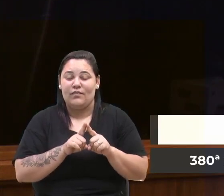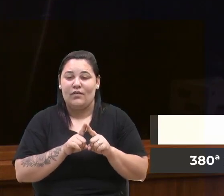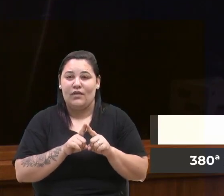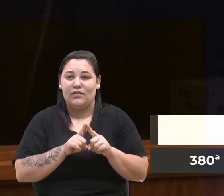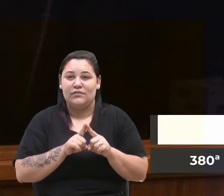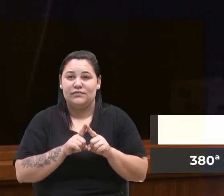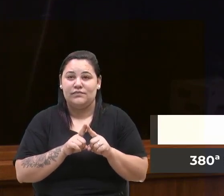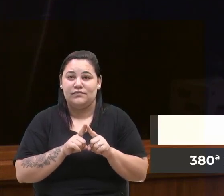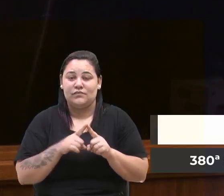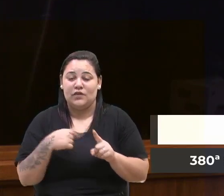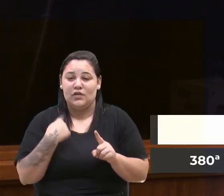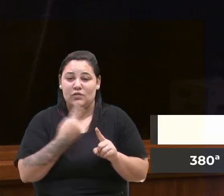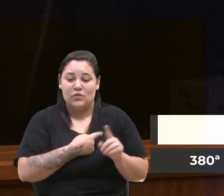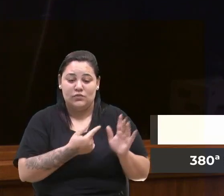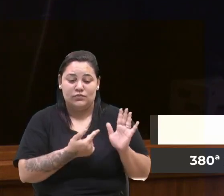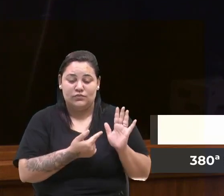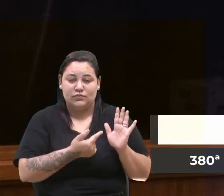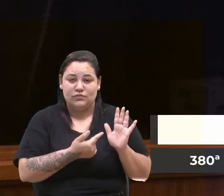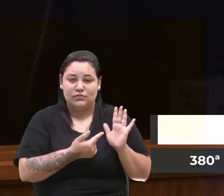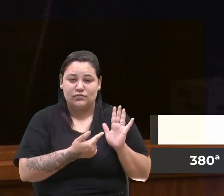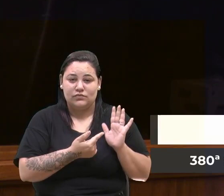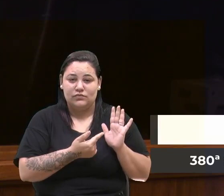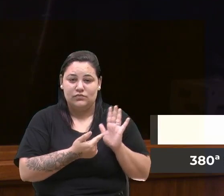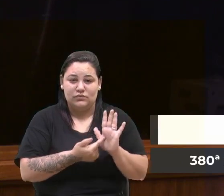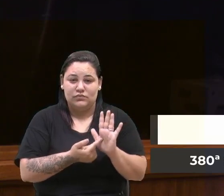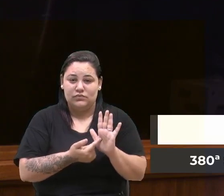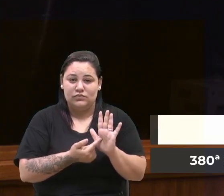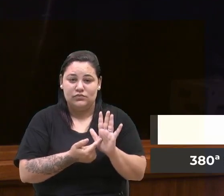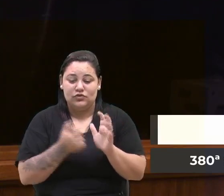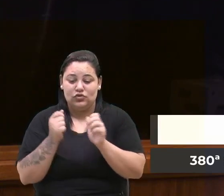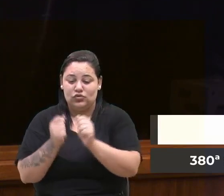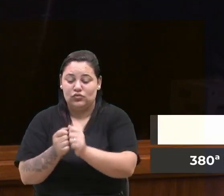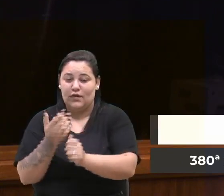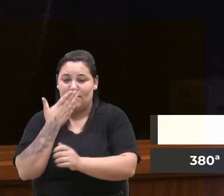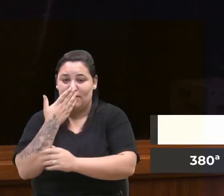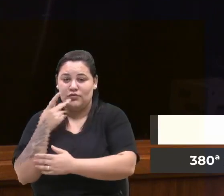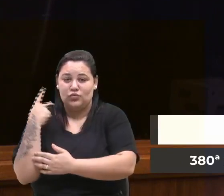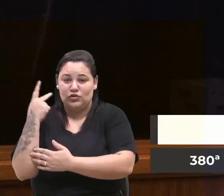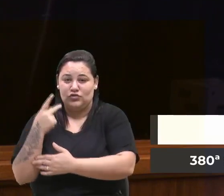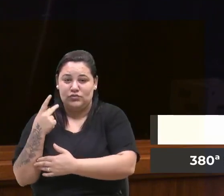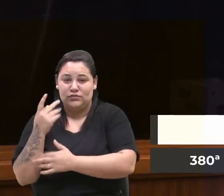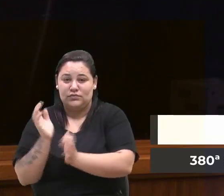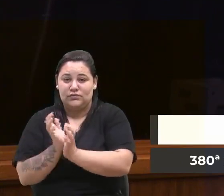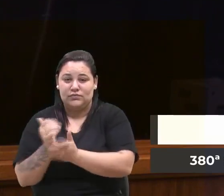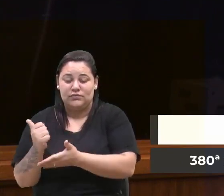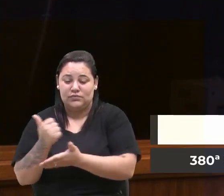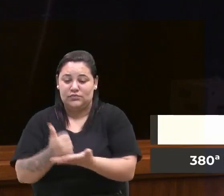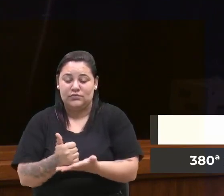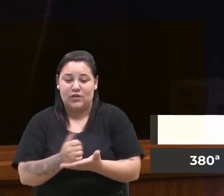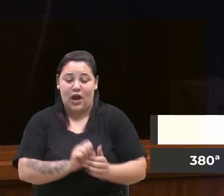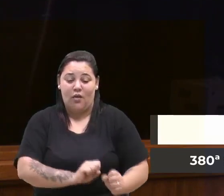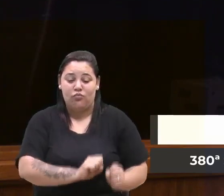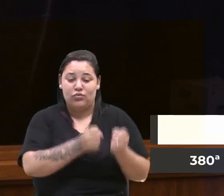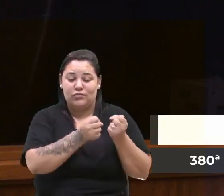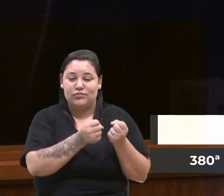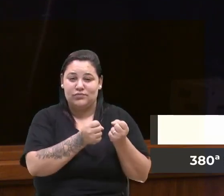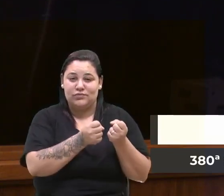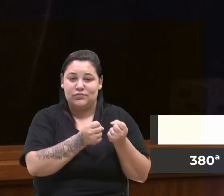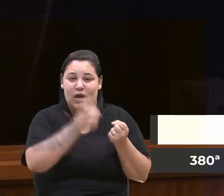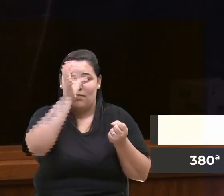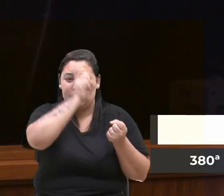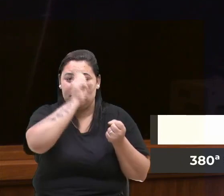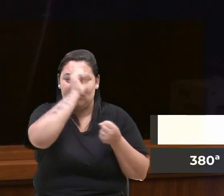apresentamos, através da Frente Parlamentar em Defesa da Aprendizagem